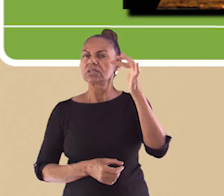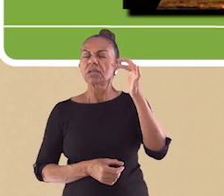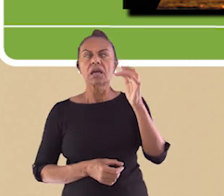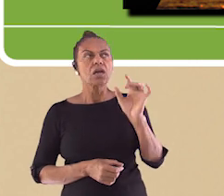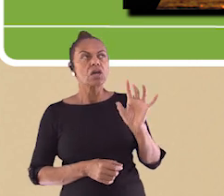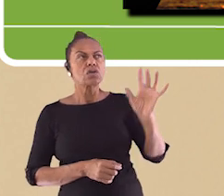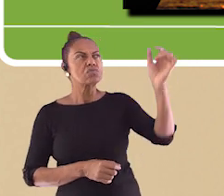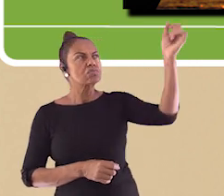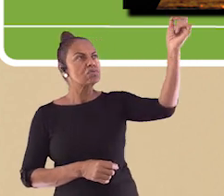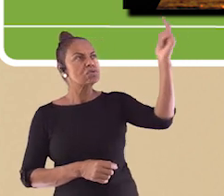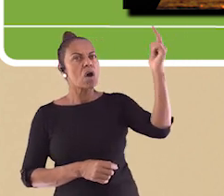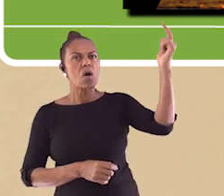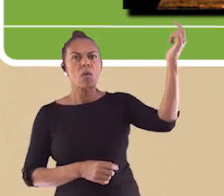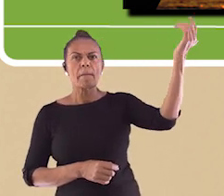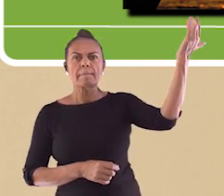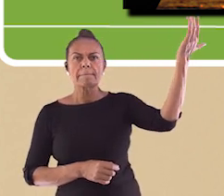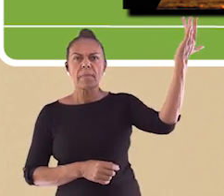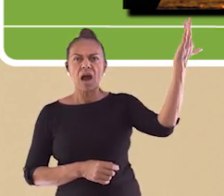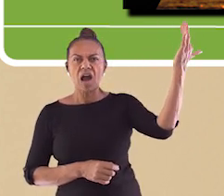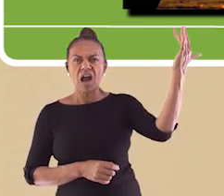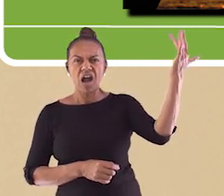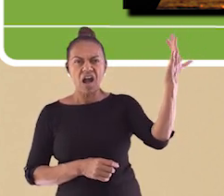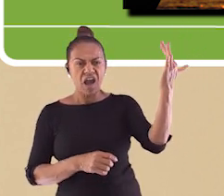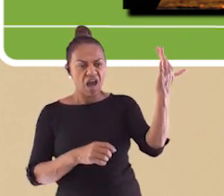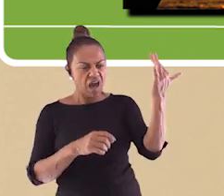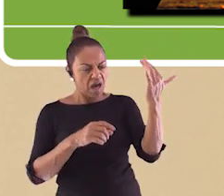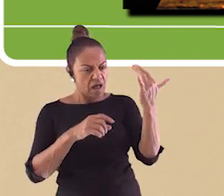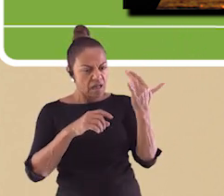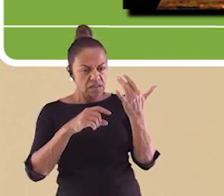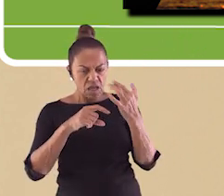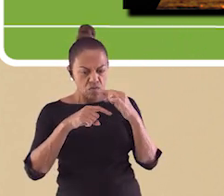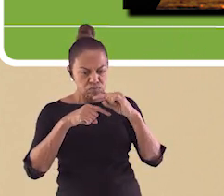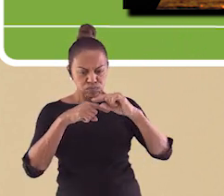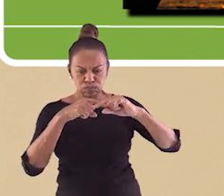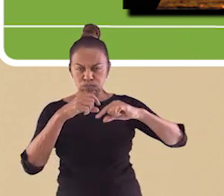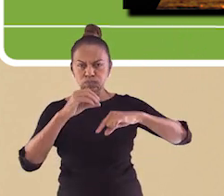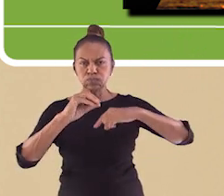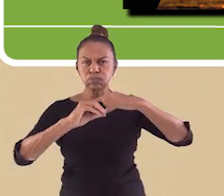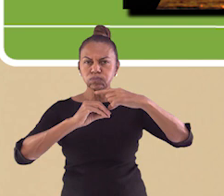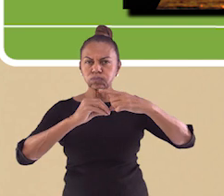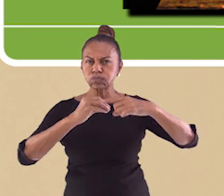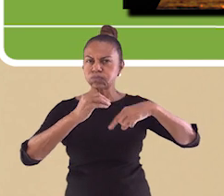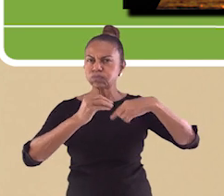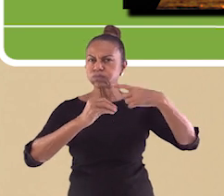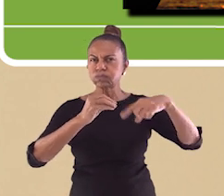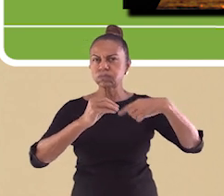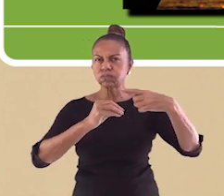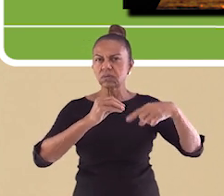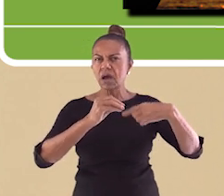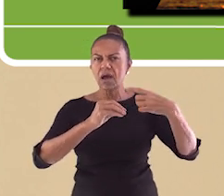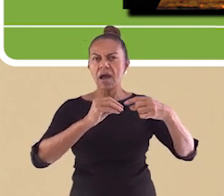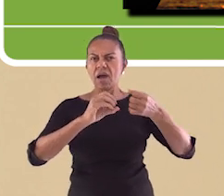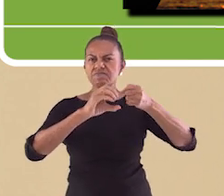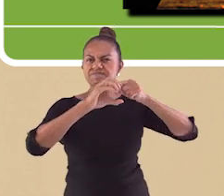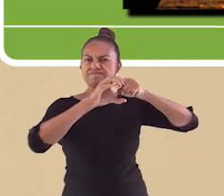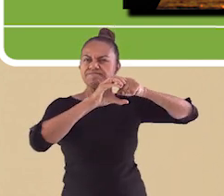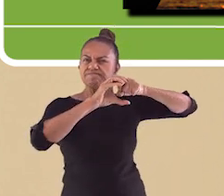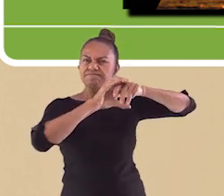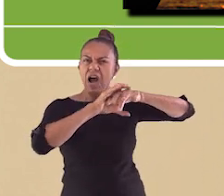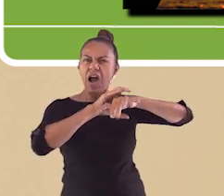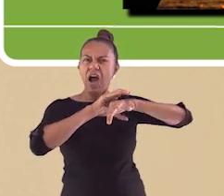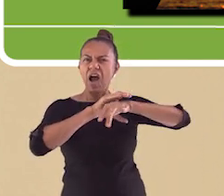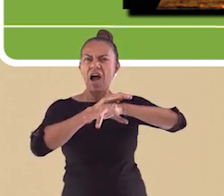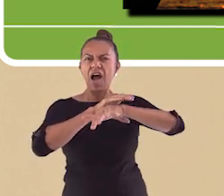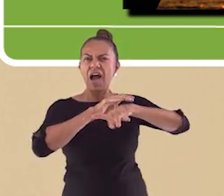bombas nucleares. Essa radiação é a principal fonte de energia que recebemos na Terra. É fonte de vida para